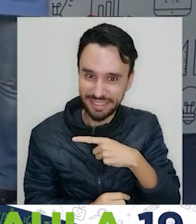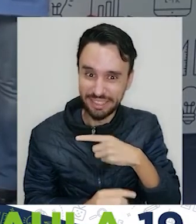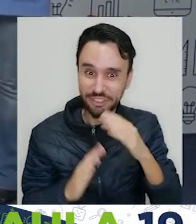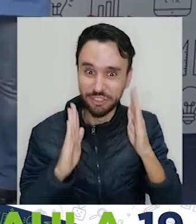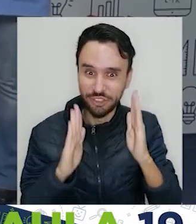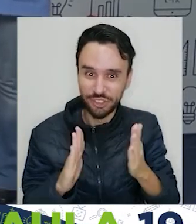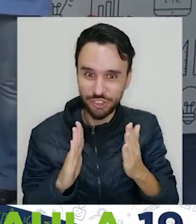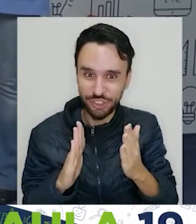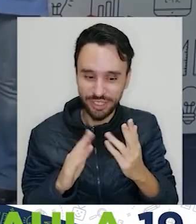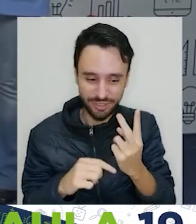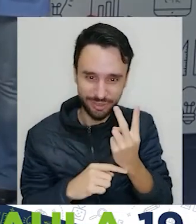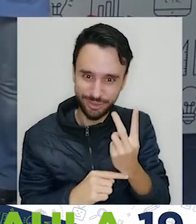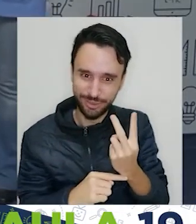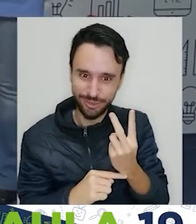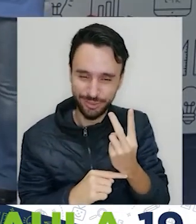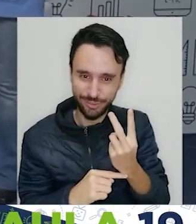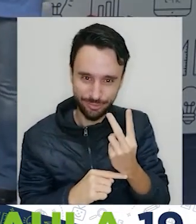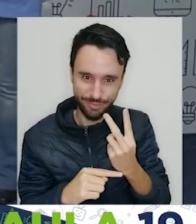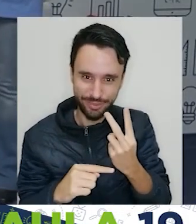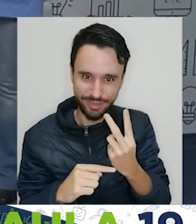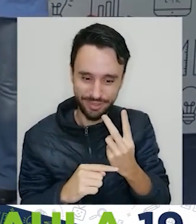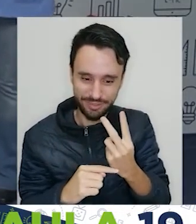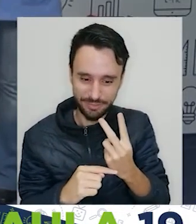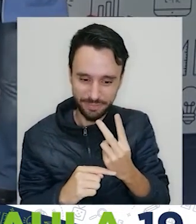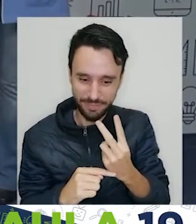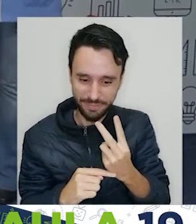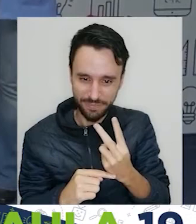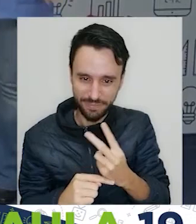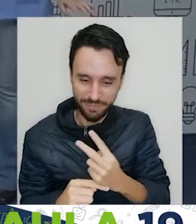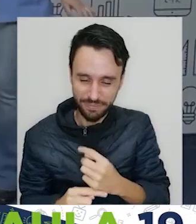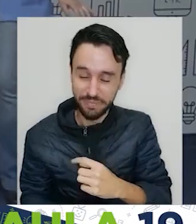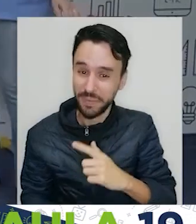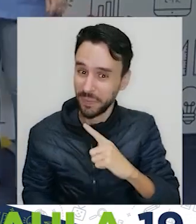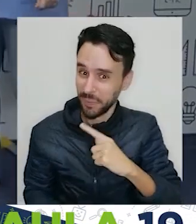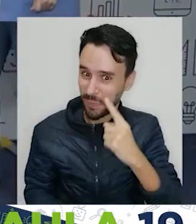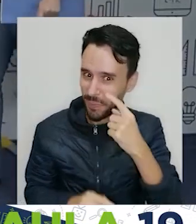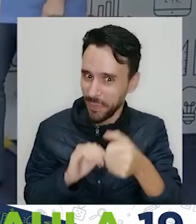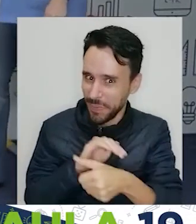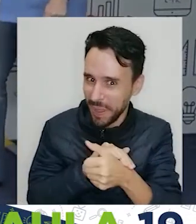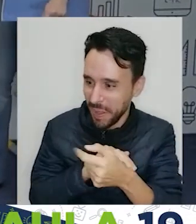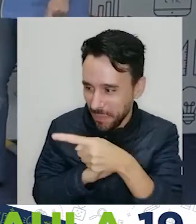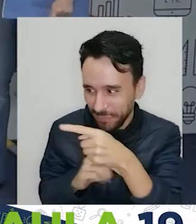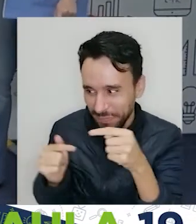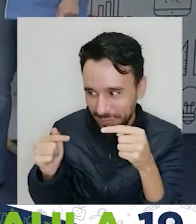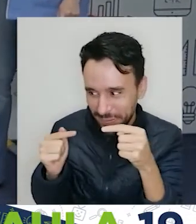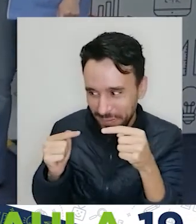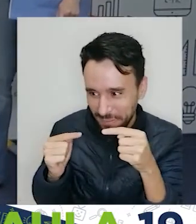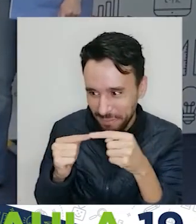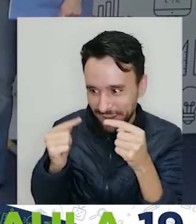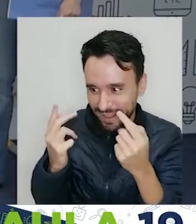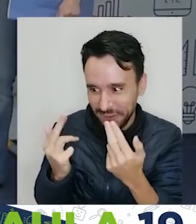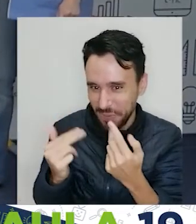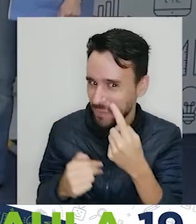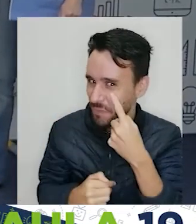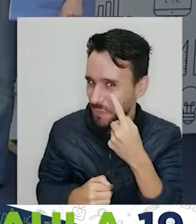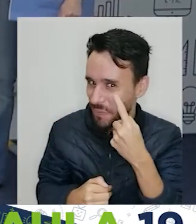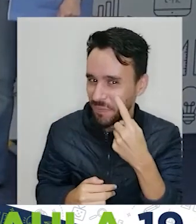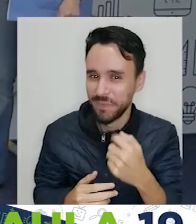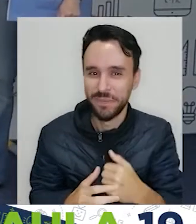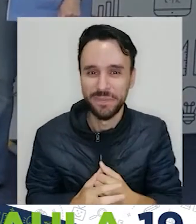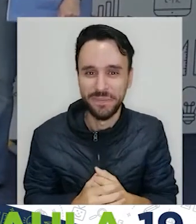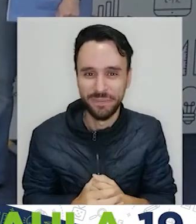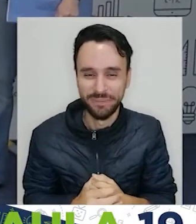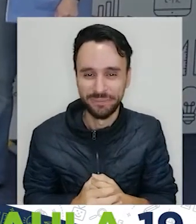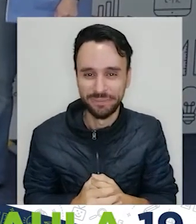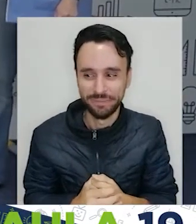duas casas. Está na minha frente. Agora você tira a tartaruga, hein? Tartaruga. Vamos lá, tartaruga. Agora é a tartaruga. Vamos